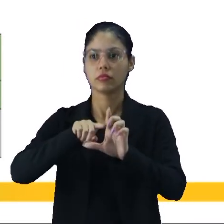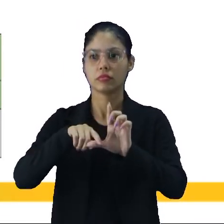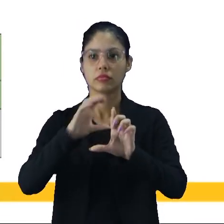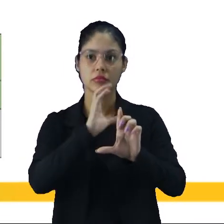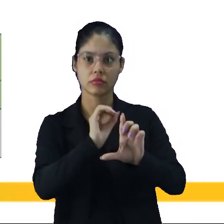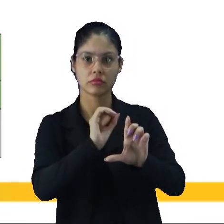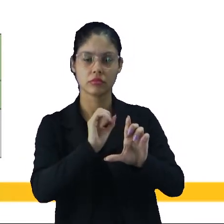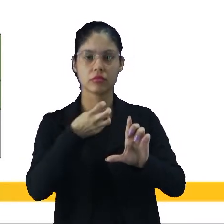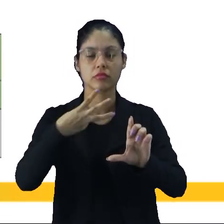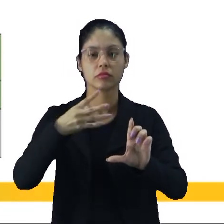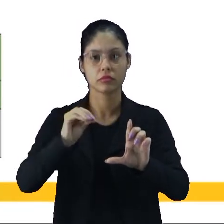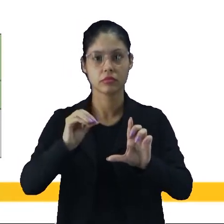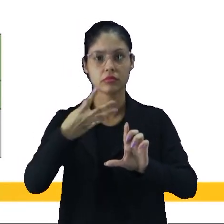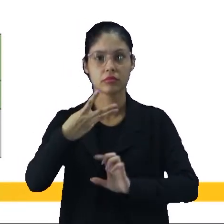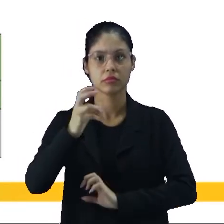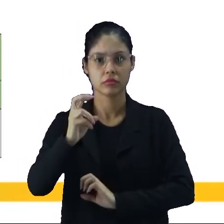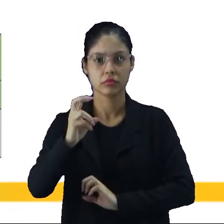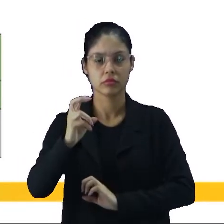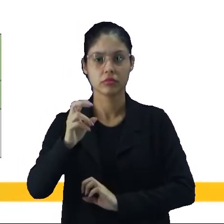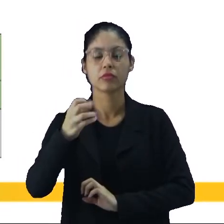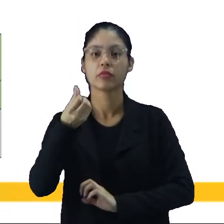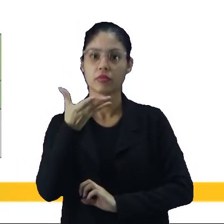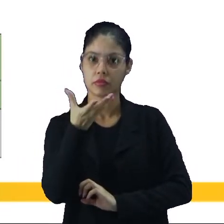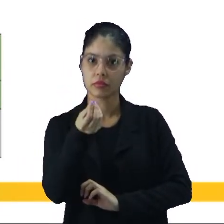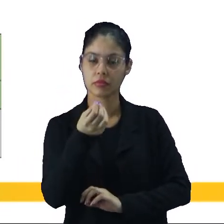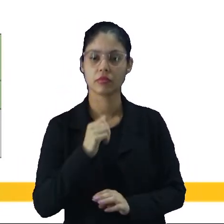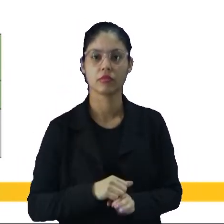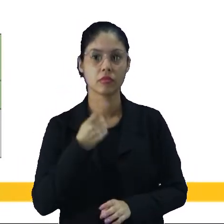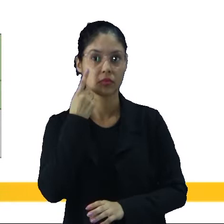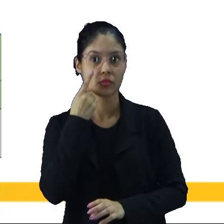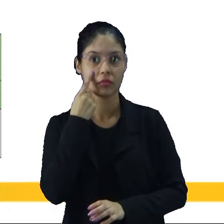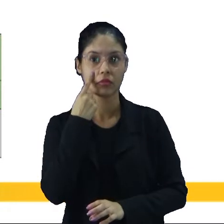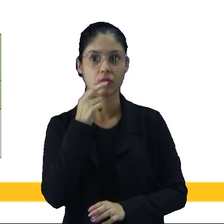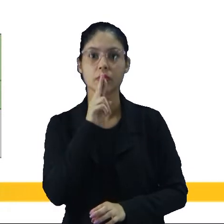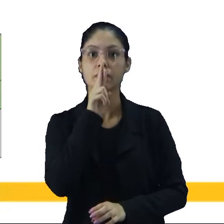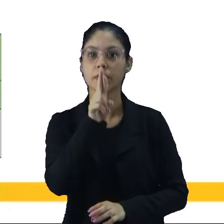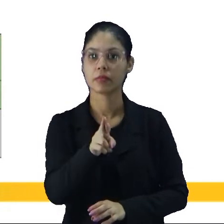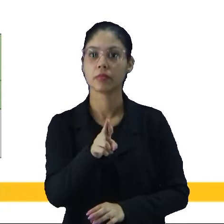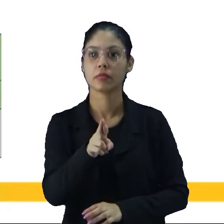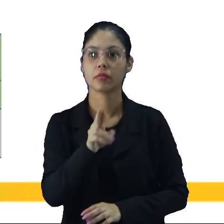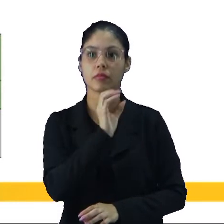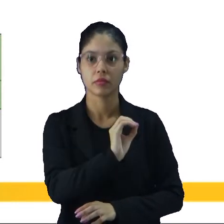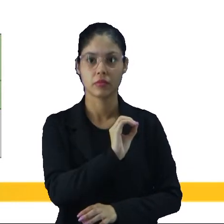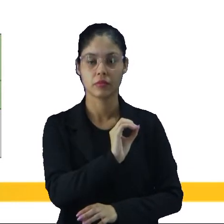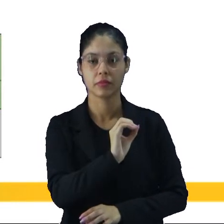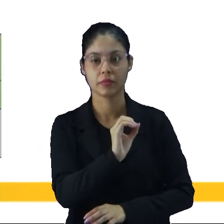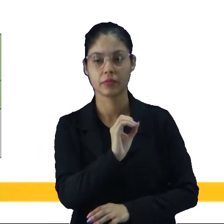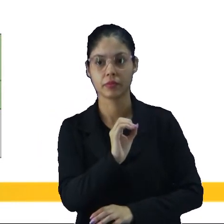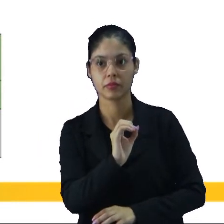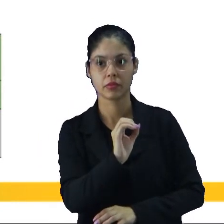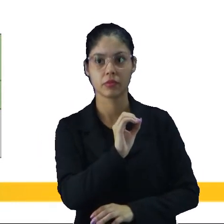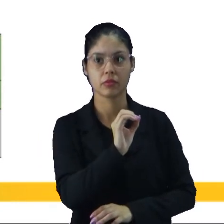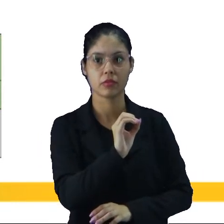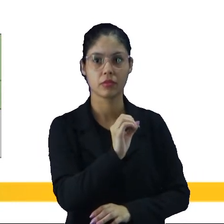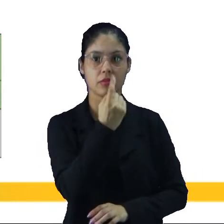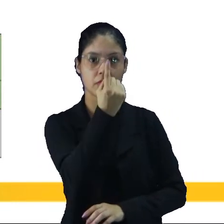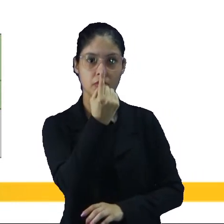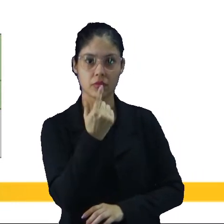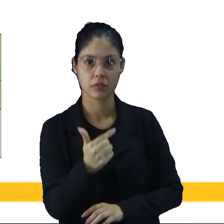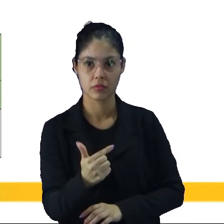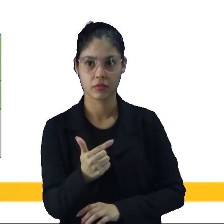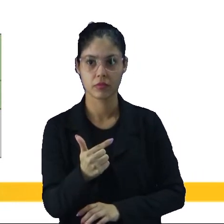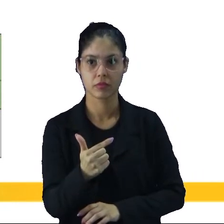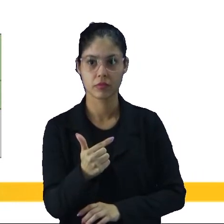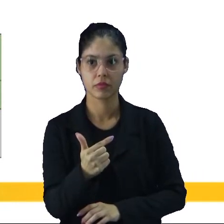0, 30, 45 e 60. Olha os resultados, seno de 0 é 0, seno de 30 é 1